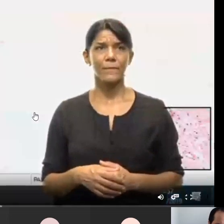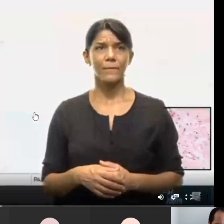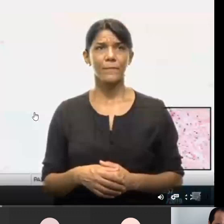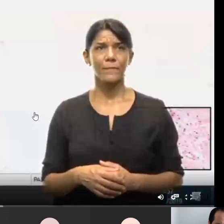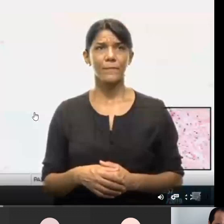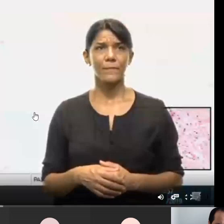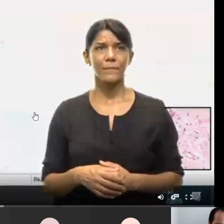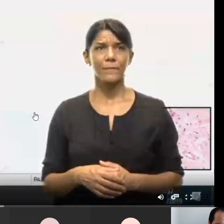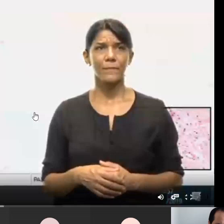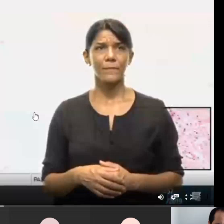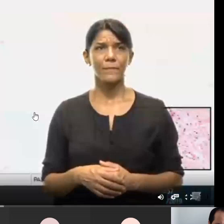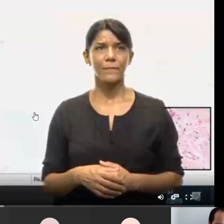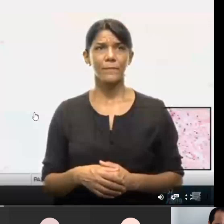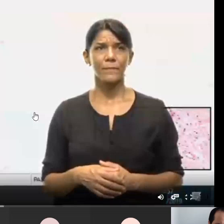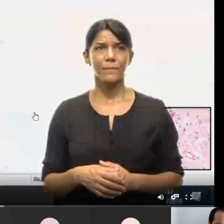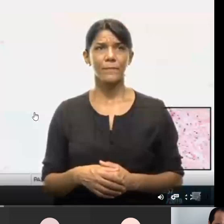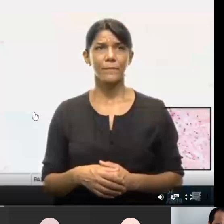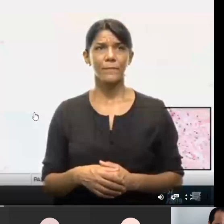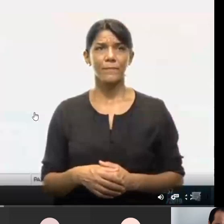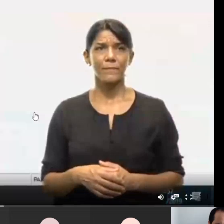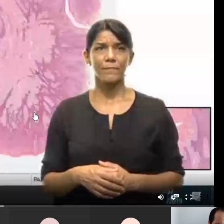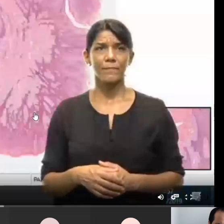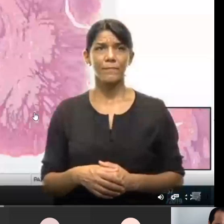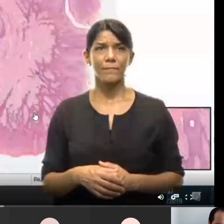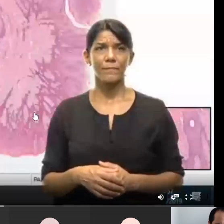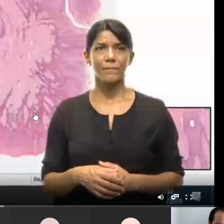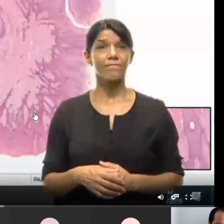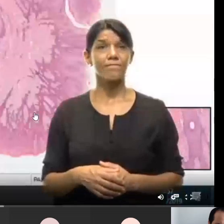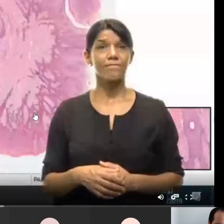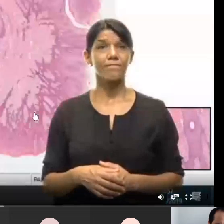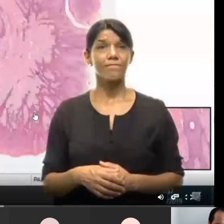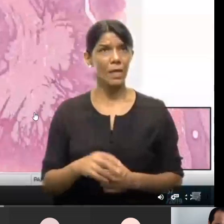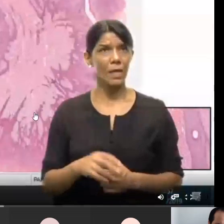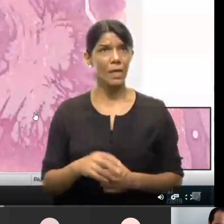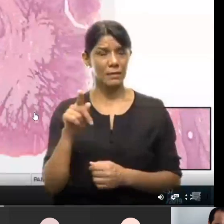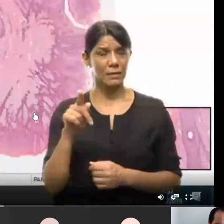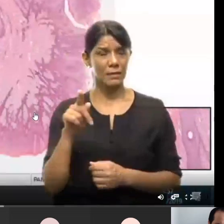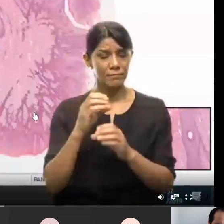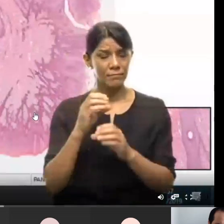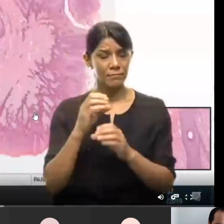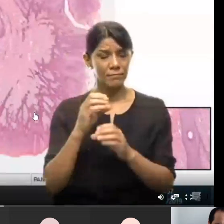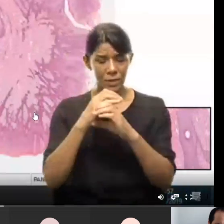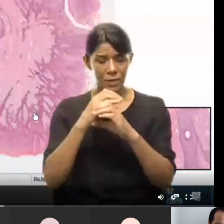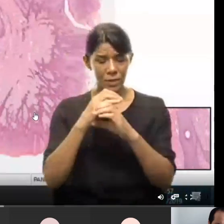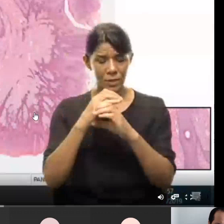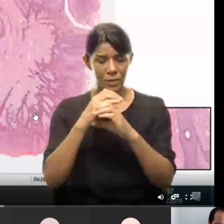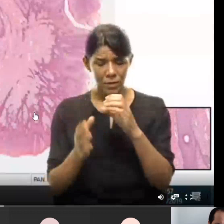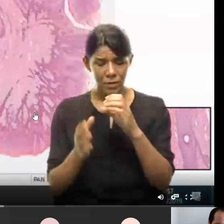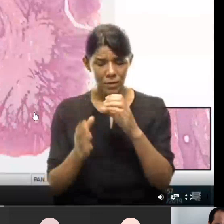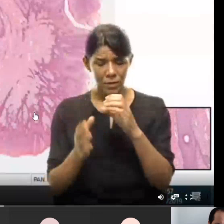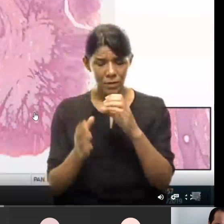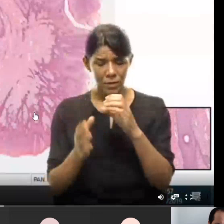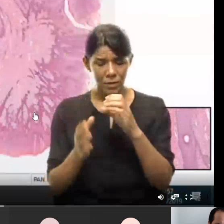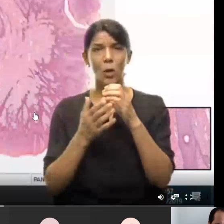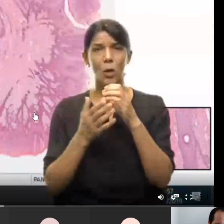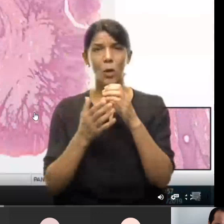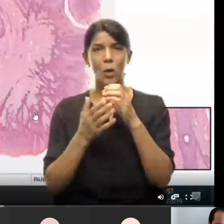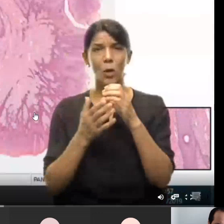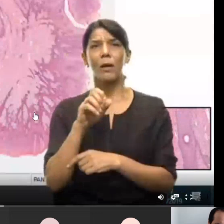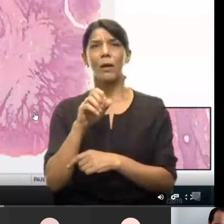de papiloma. Então, verifiquem aqui que este é um corte transversal, mais uma vez corado